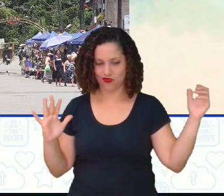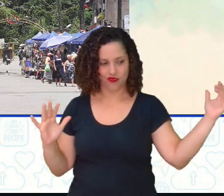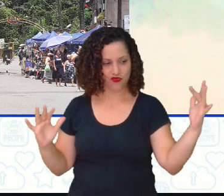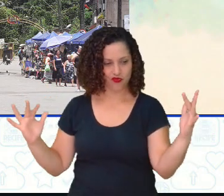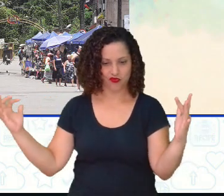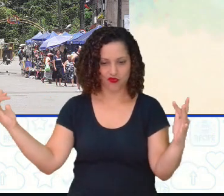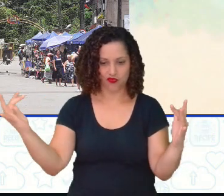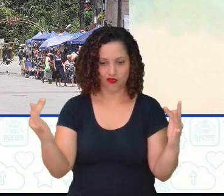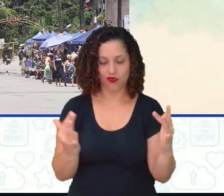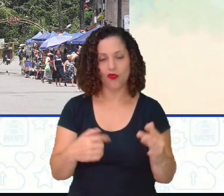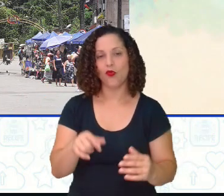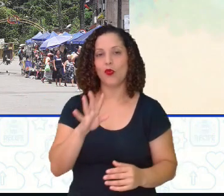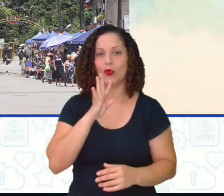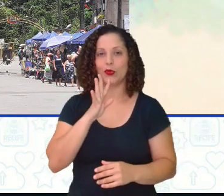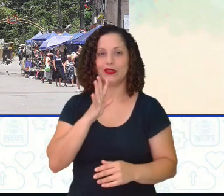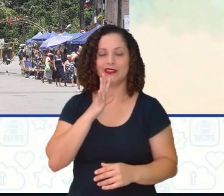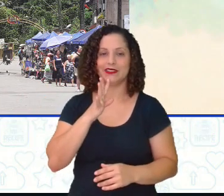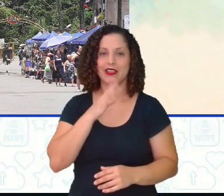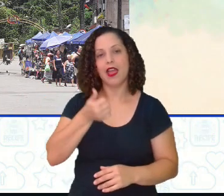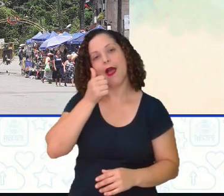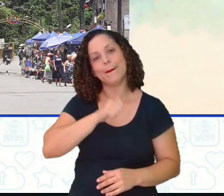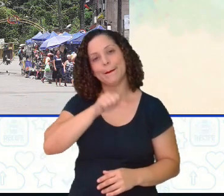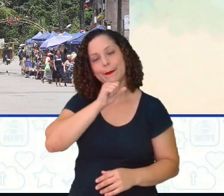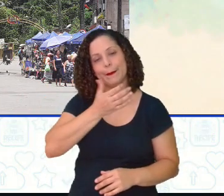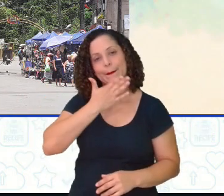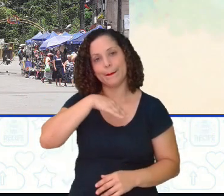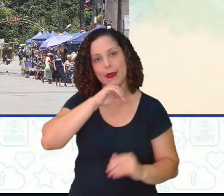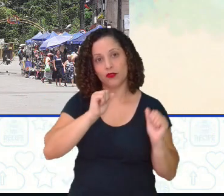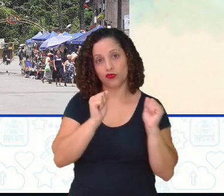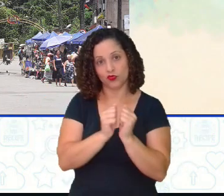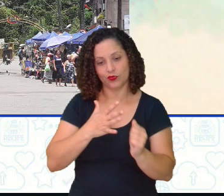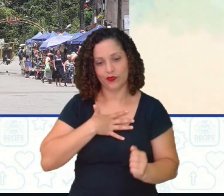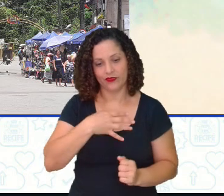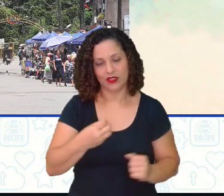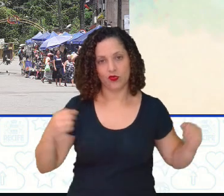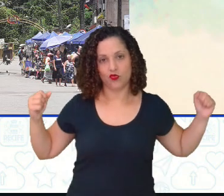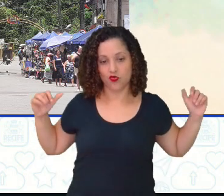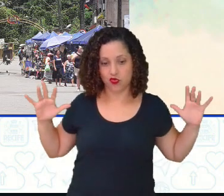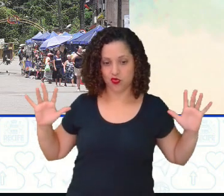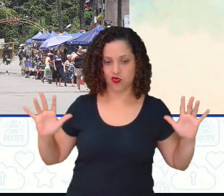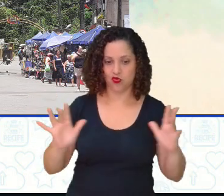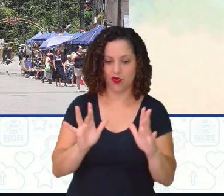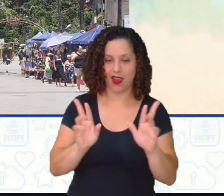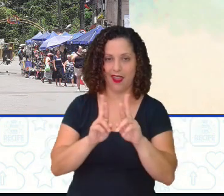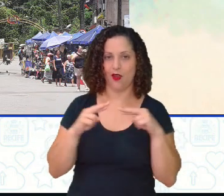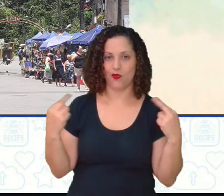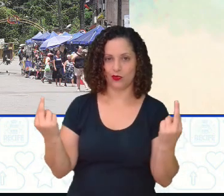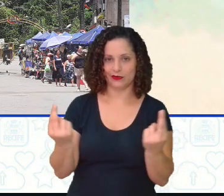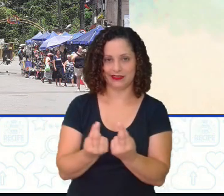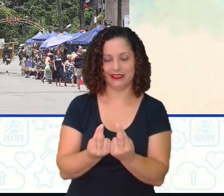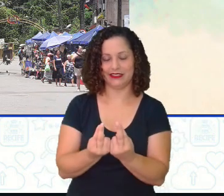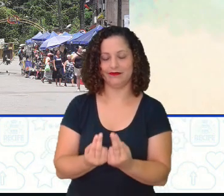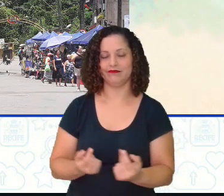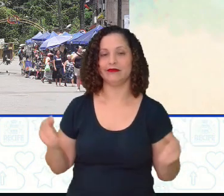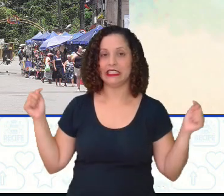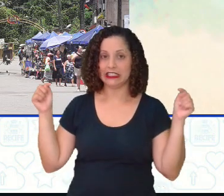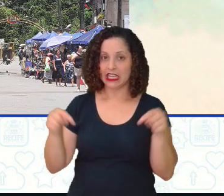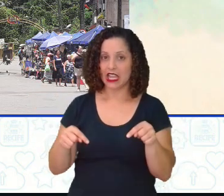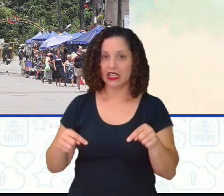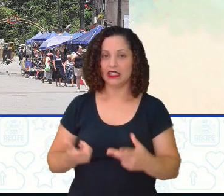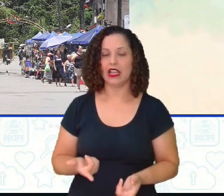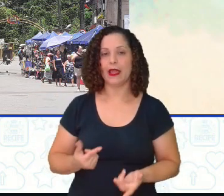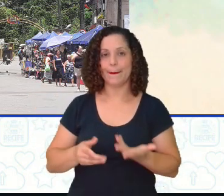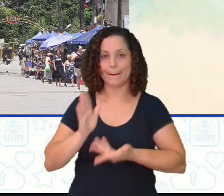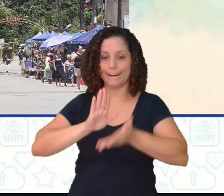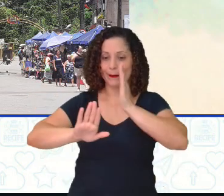né? Do pai, da mãe. Então era um momento assim, um local onde iam se reunir. E com a construção do Horto de